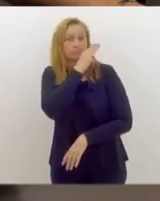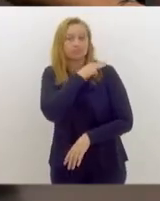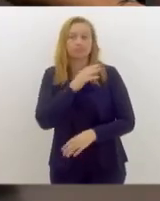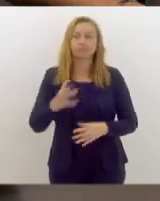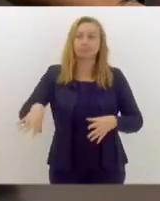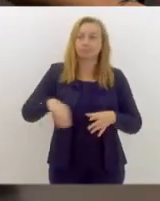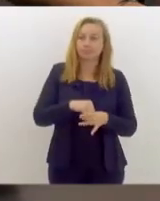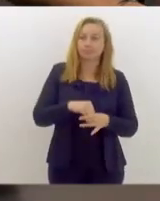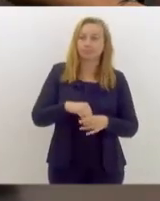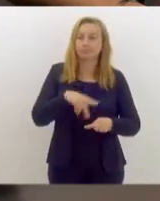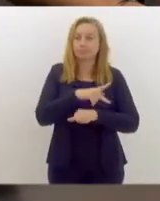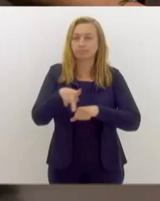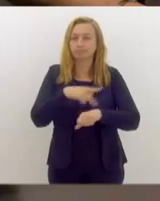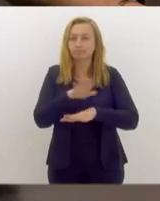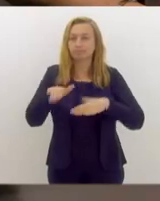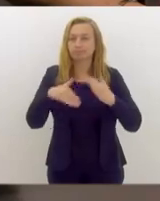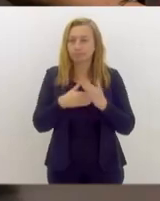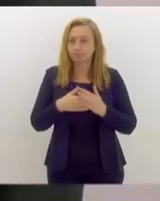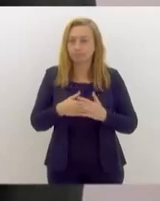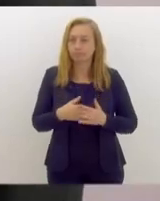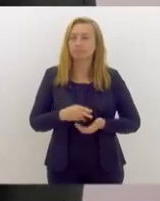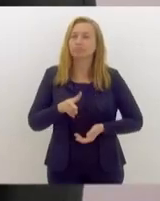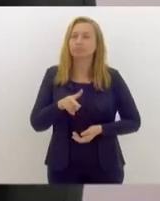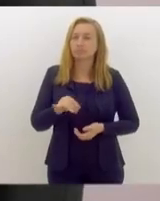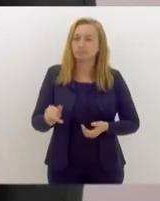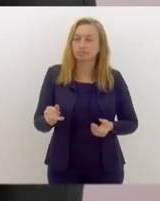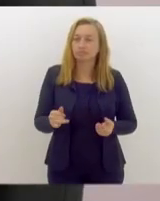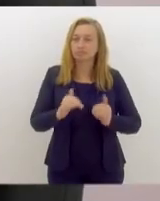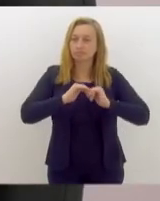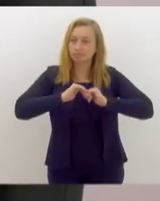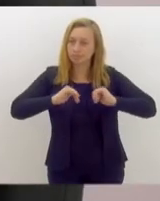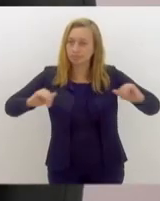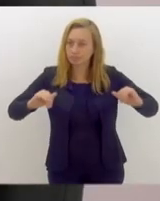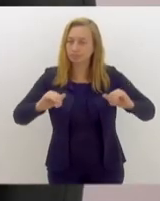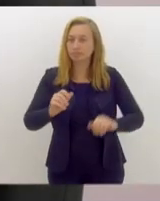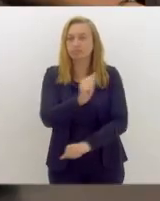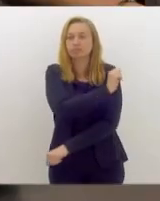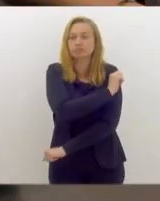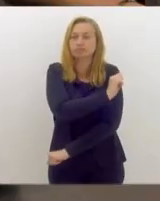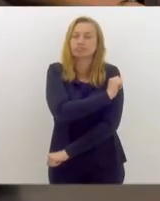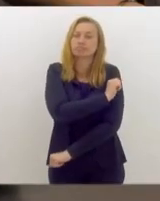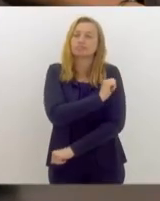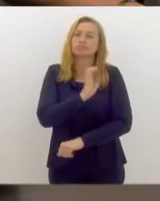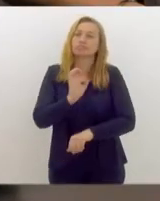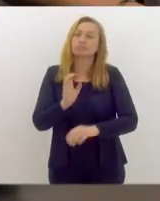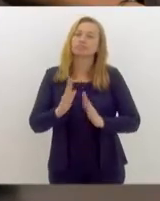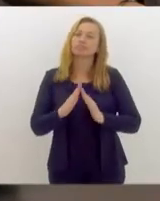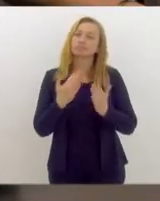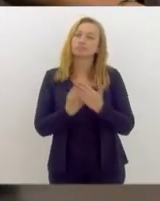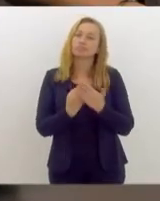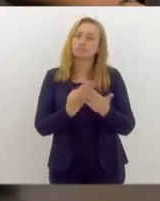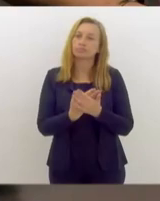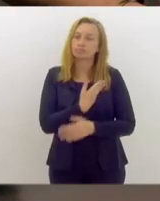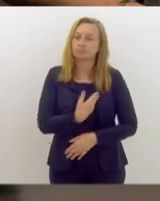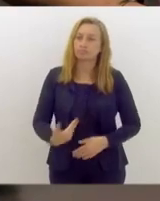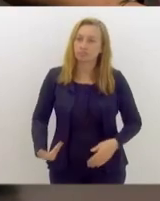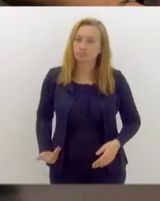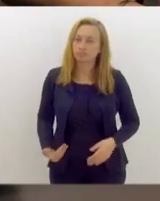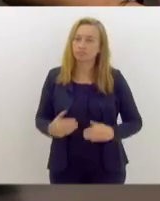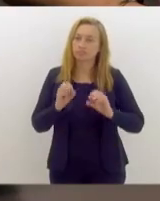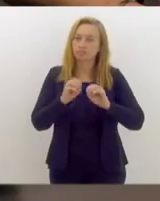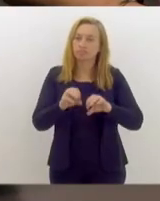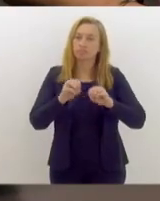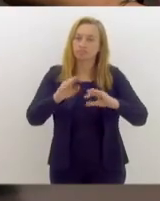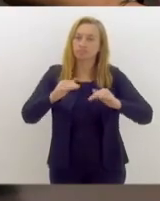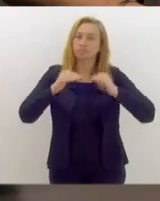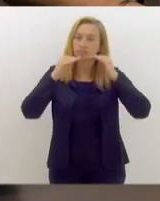no país inteiro é que vai afastar os alunos da escola pública do ensino